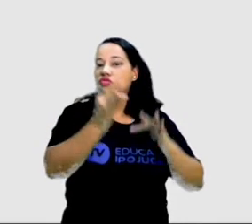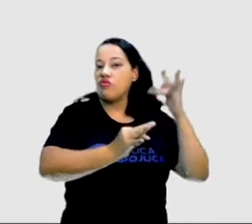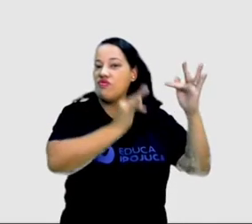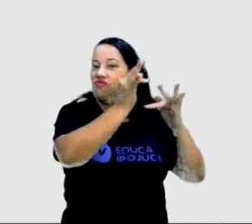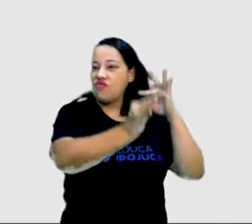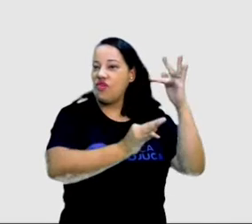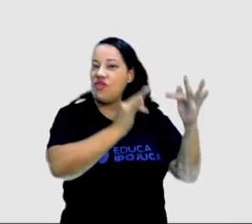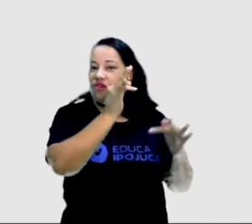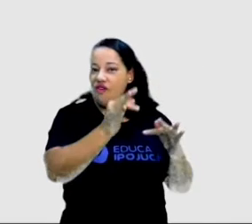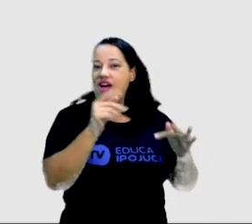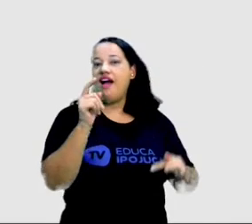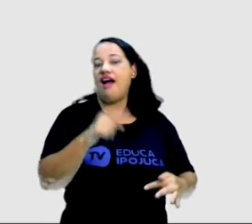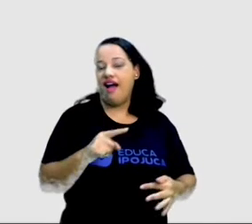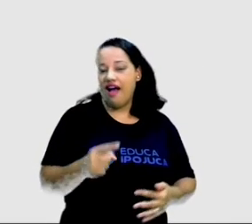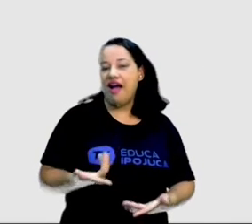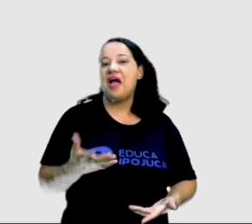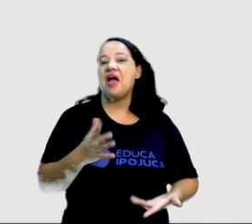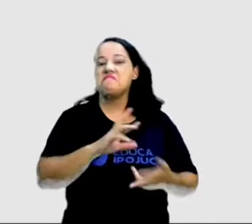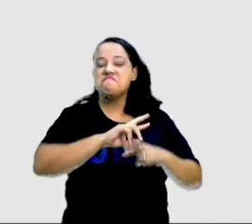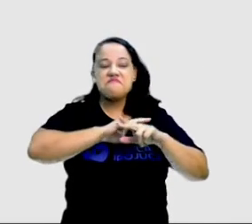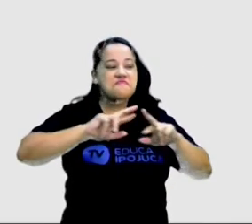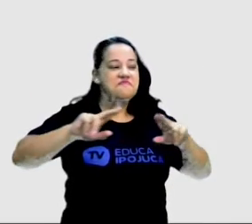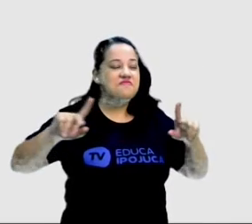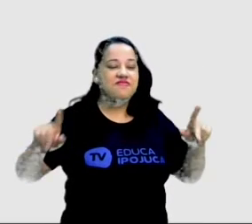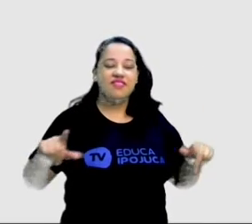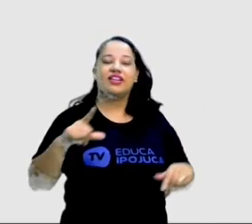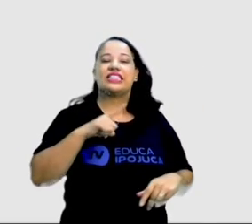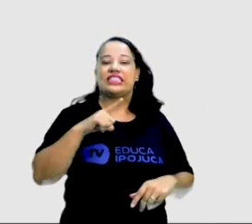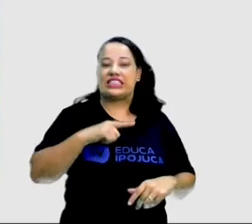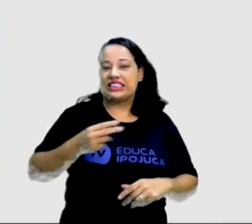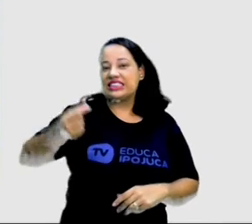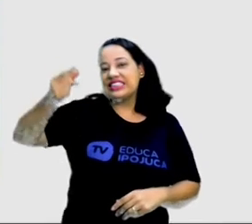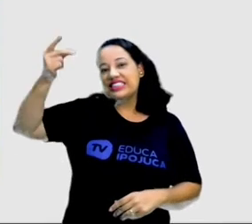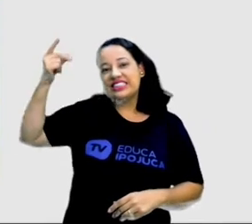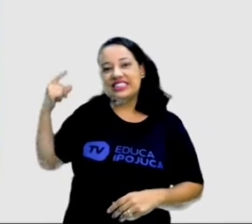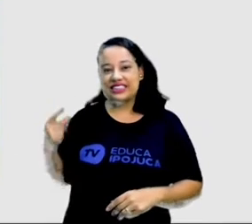e é uma riqueza cultural das mais antigas.